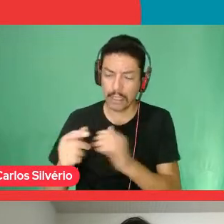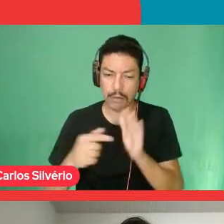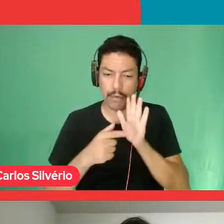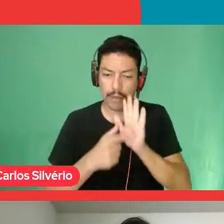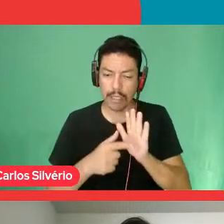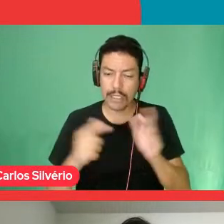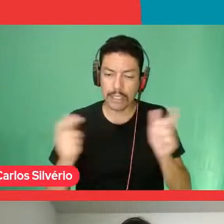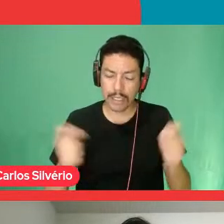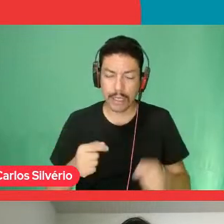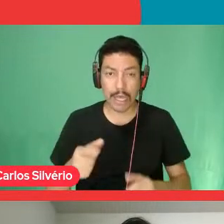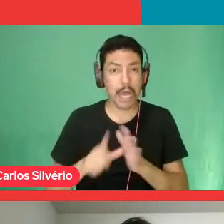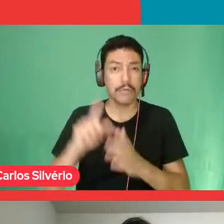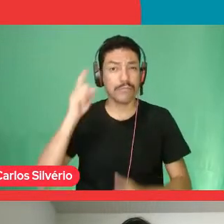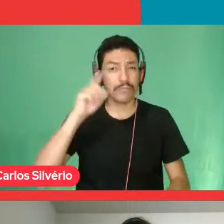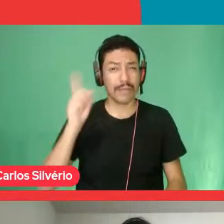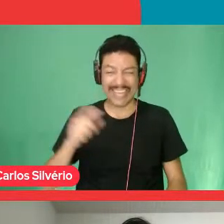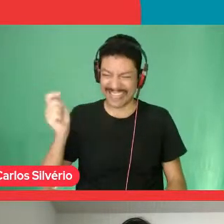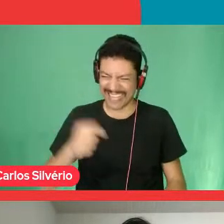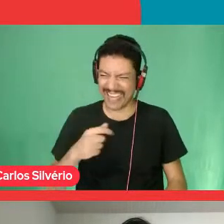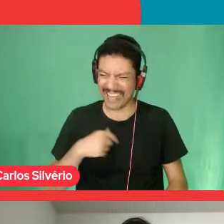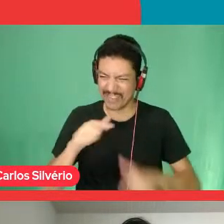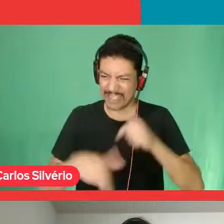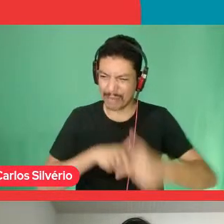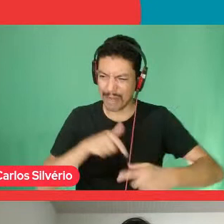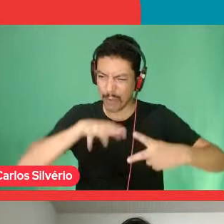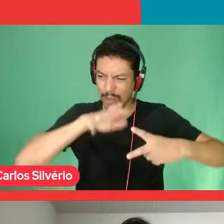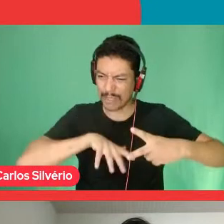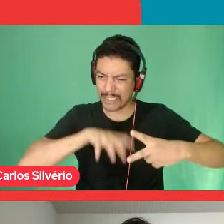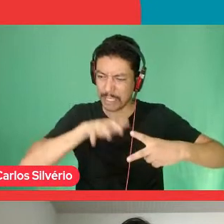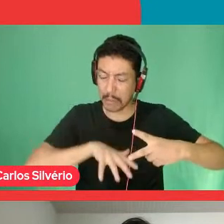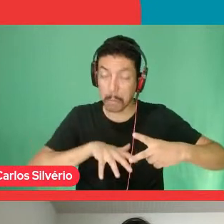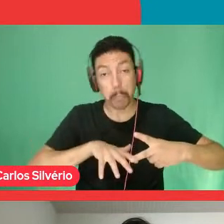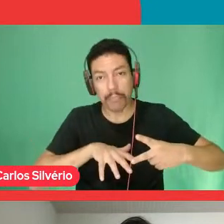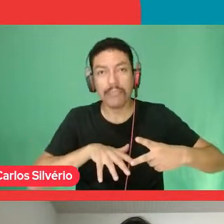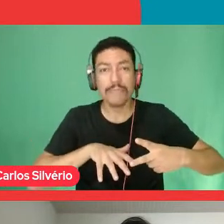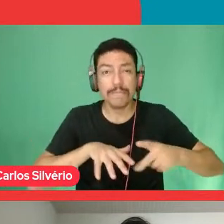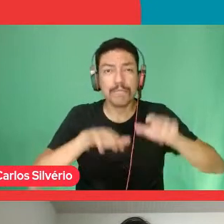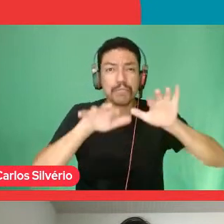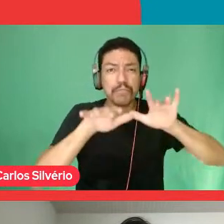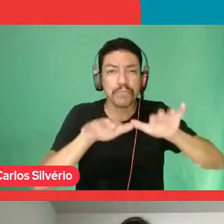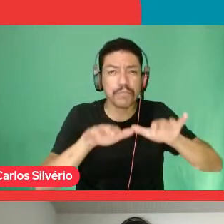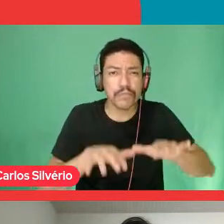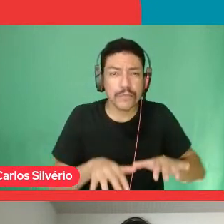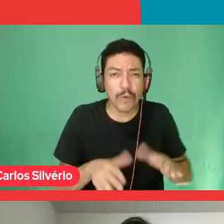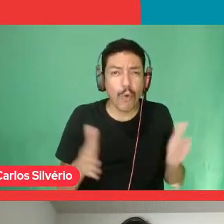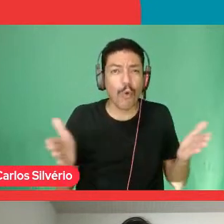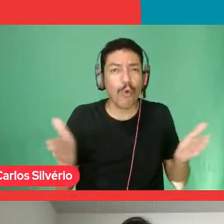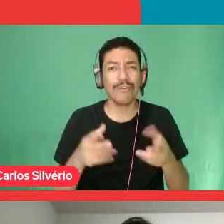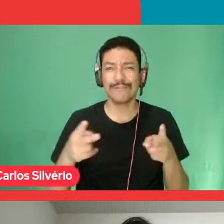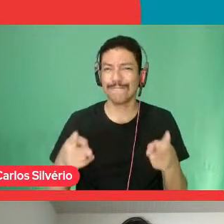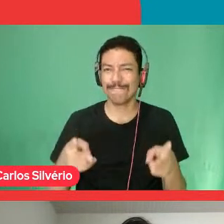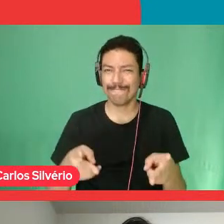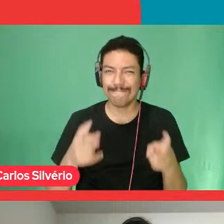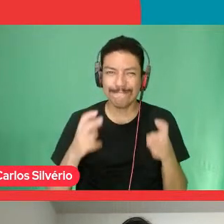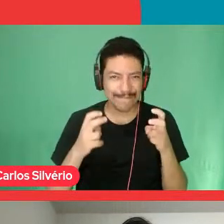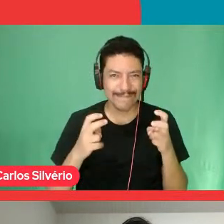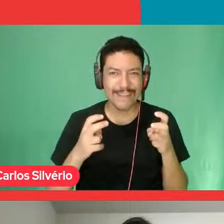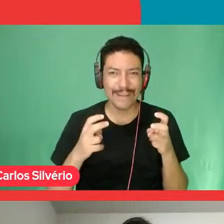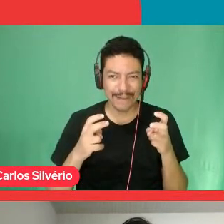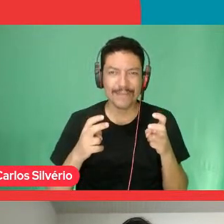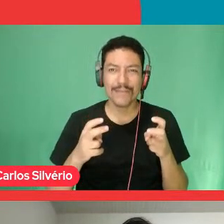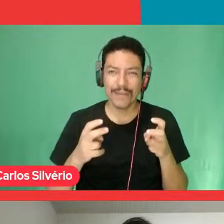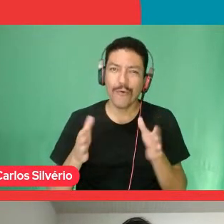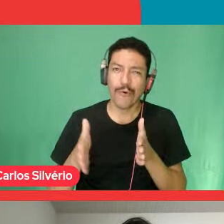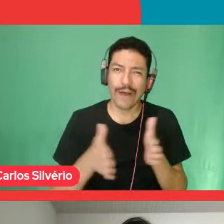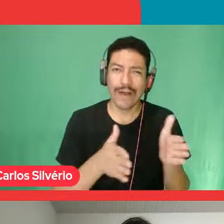teria capacidade de trabalhar com programação, mas trabalhando com isso eu percebo que não é bem assim, o caminho não é